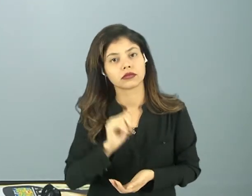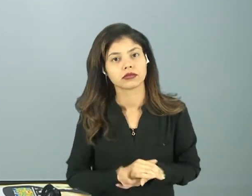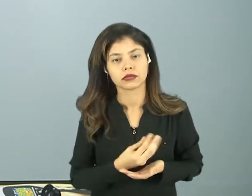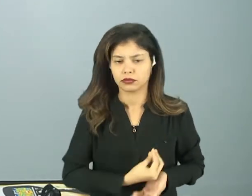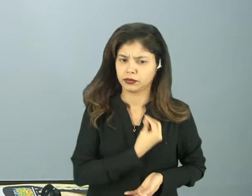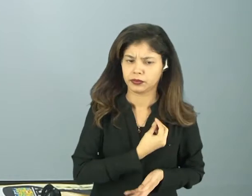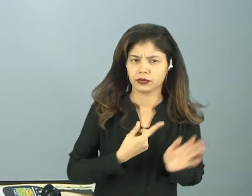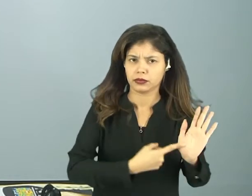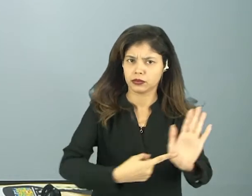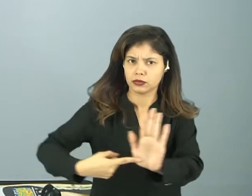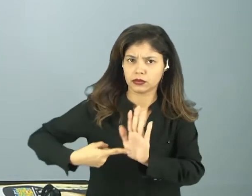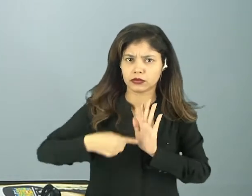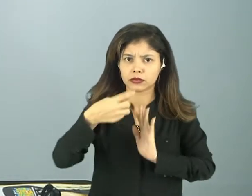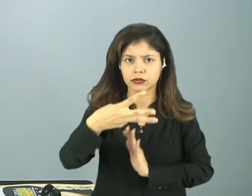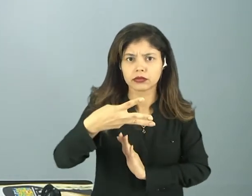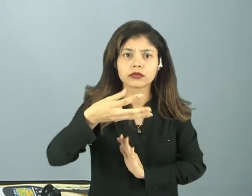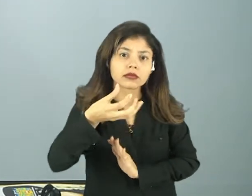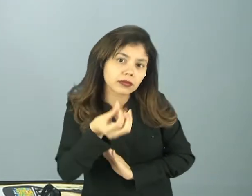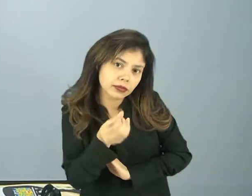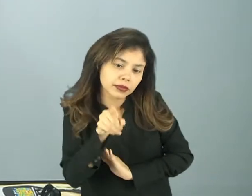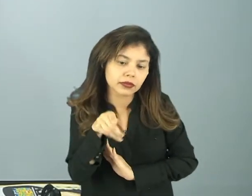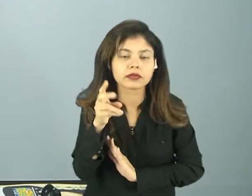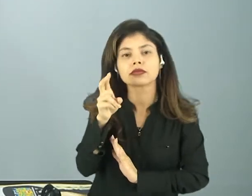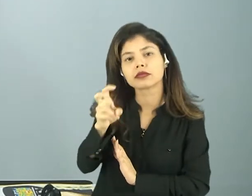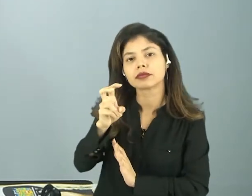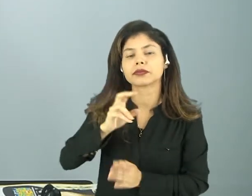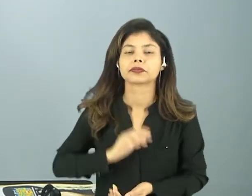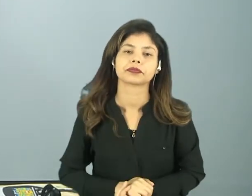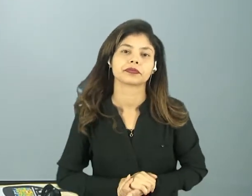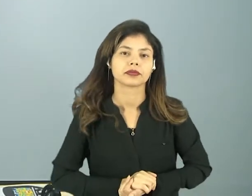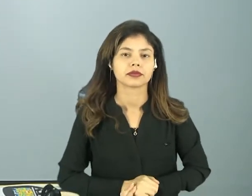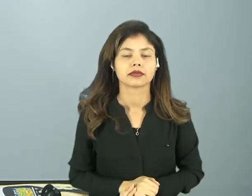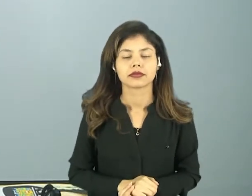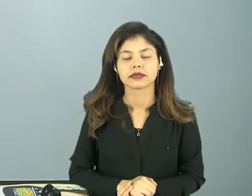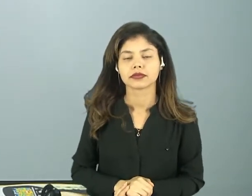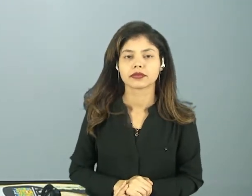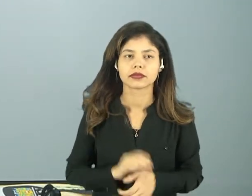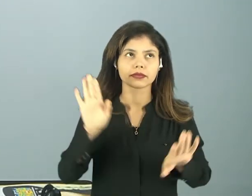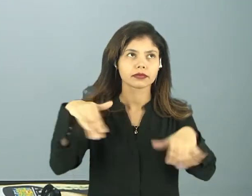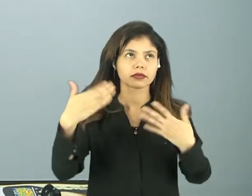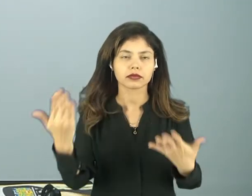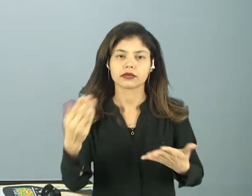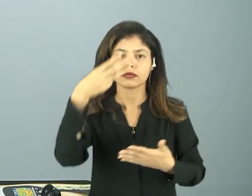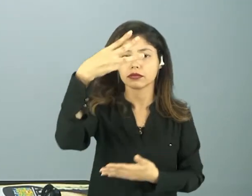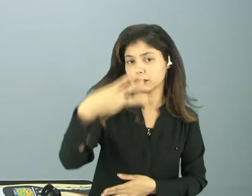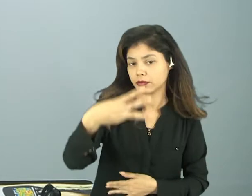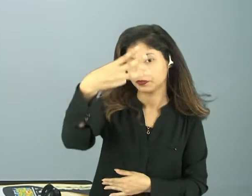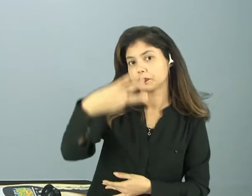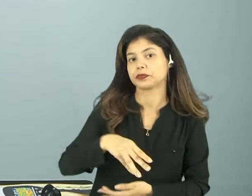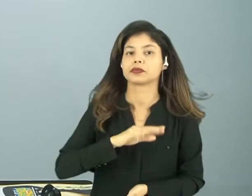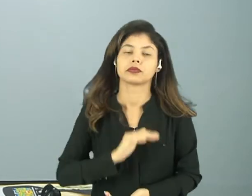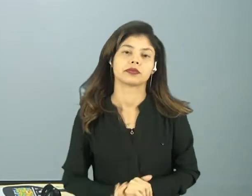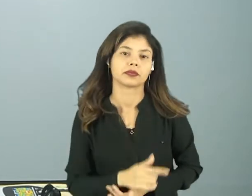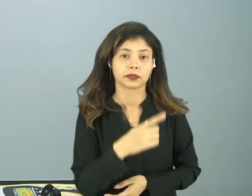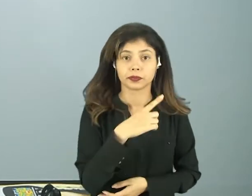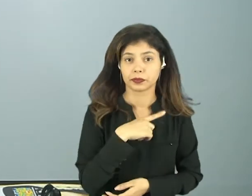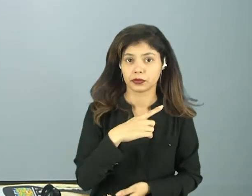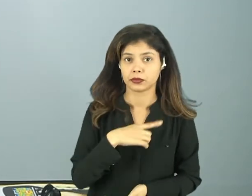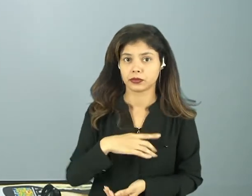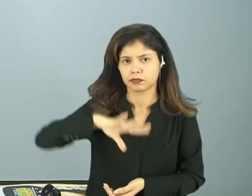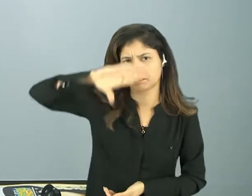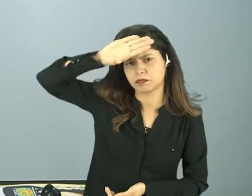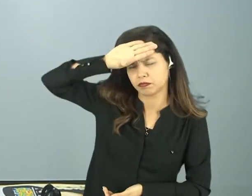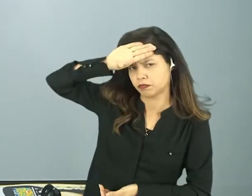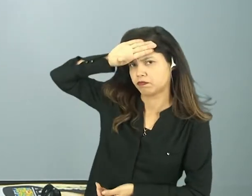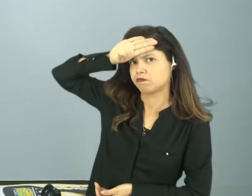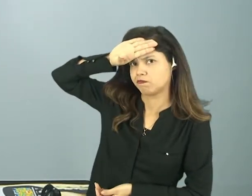apresentou 36,5, não foi? Isso mesmo. E qual desses 3 está com